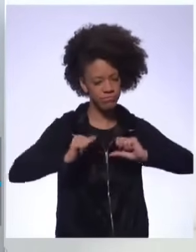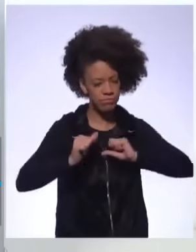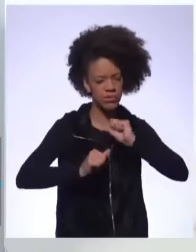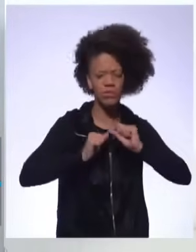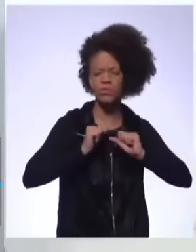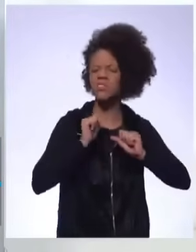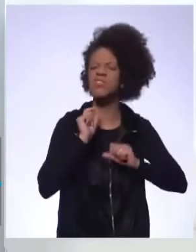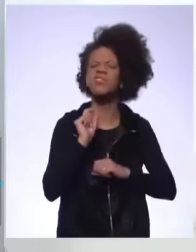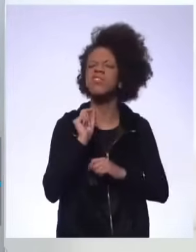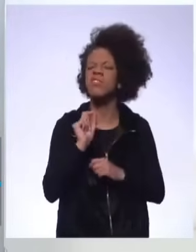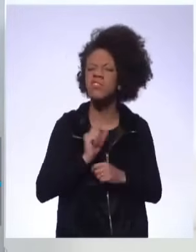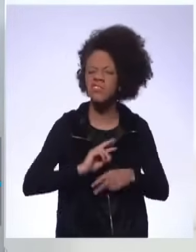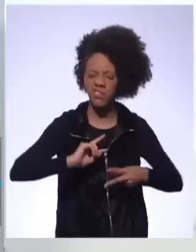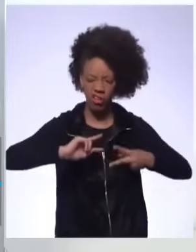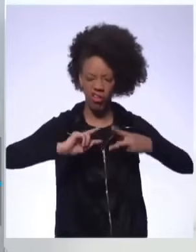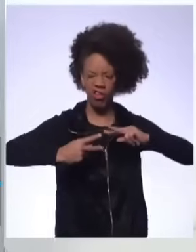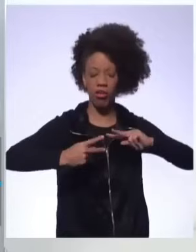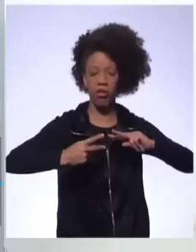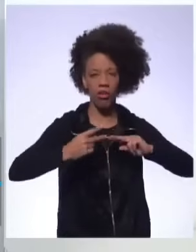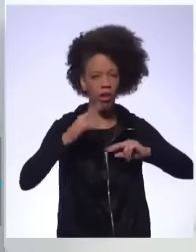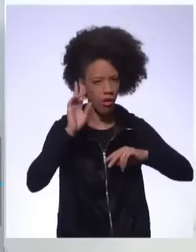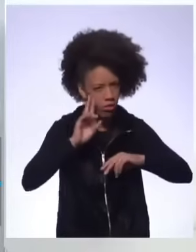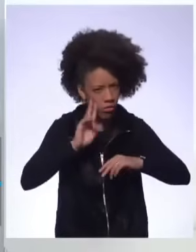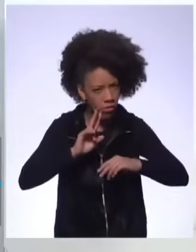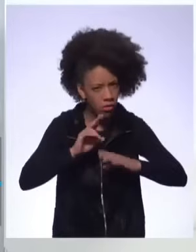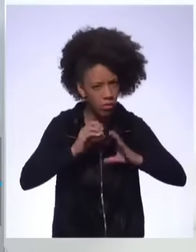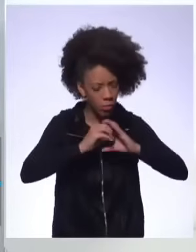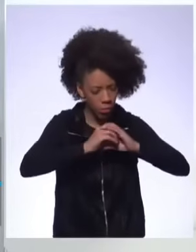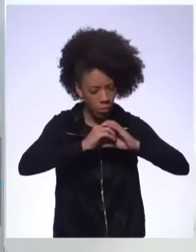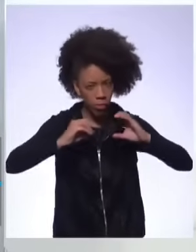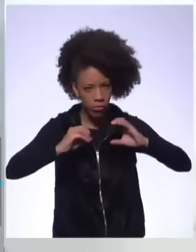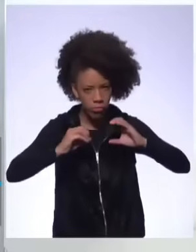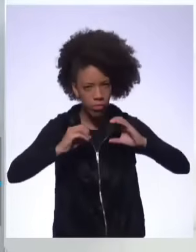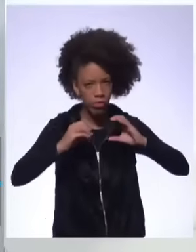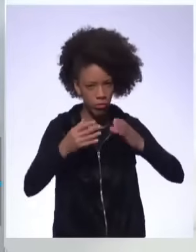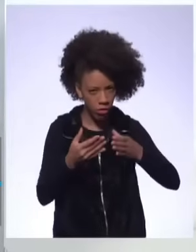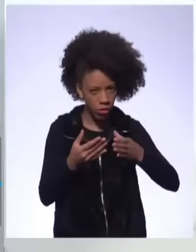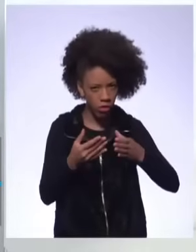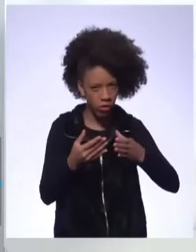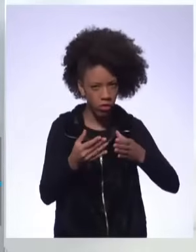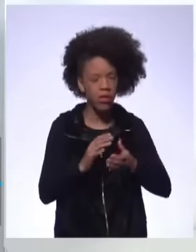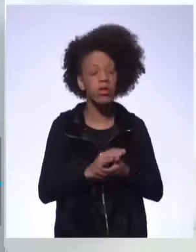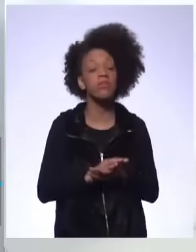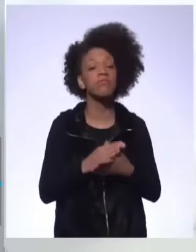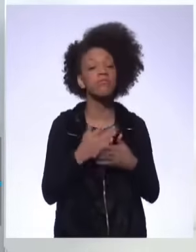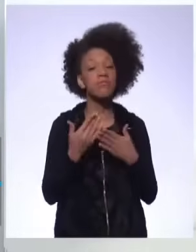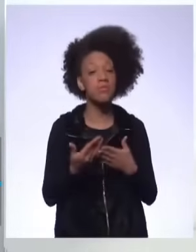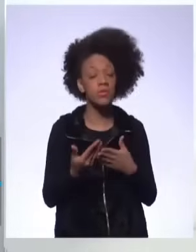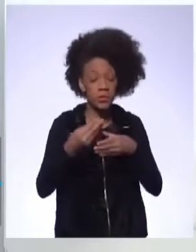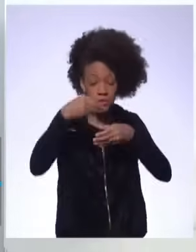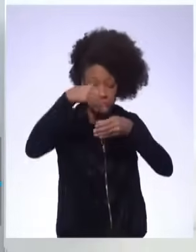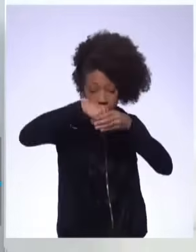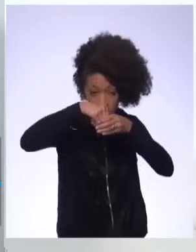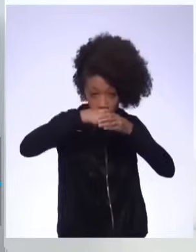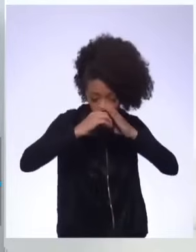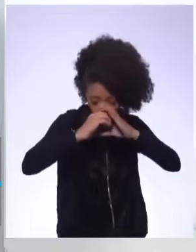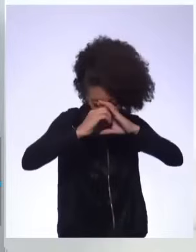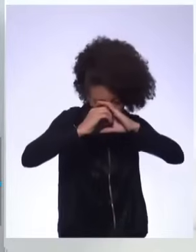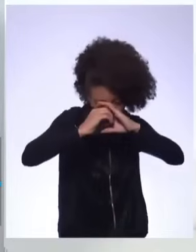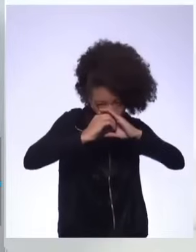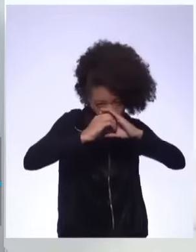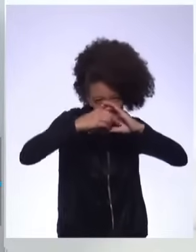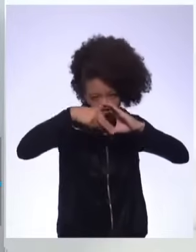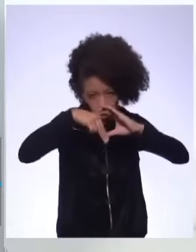genética? Lembra que a gente falou que a gente tem a celulinha, que é a célula eucarionte no nosso corpo? Então, lá dentro do núcleo, a gente tem um negócio